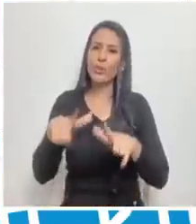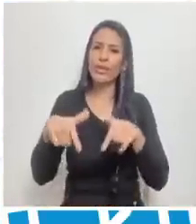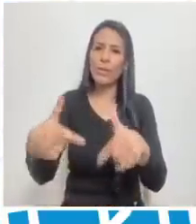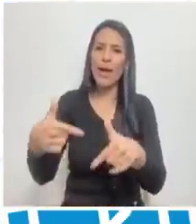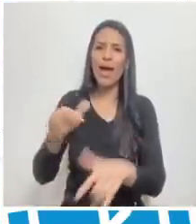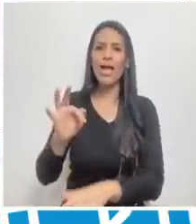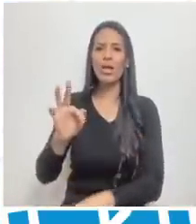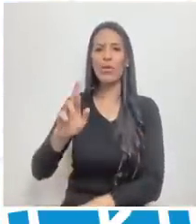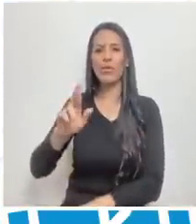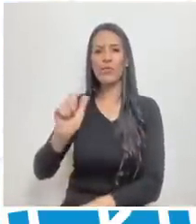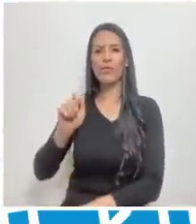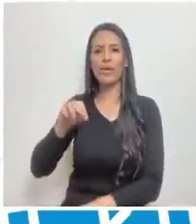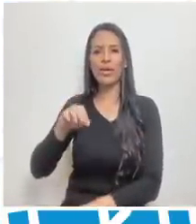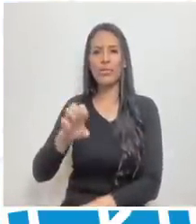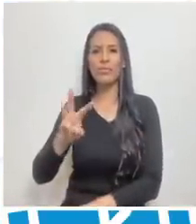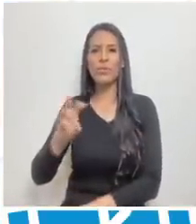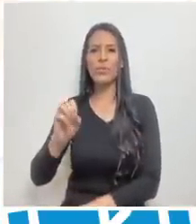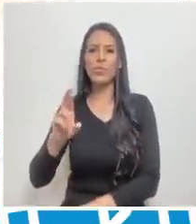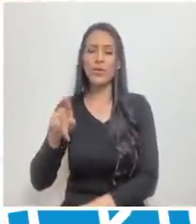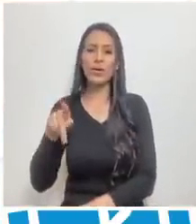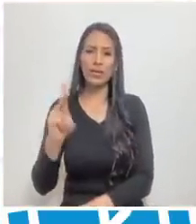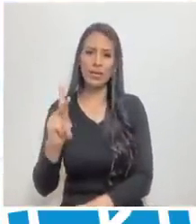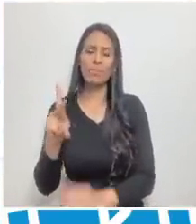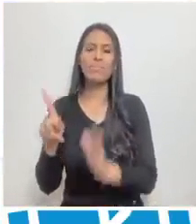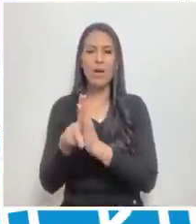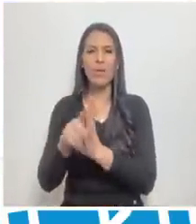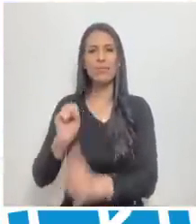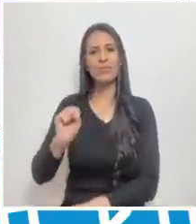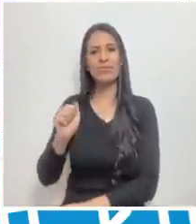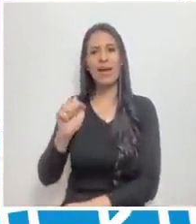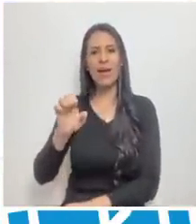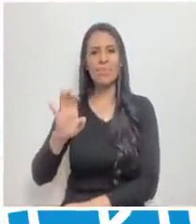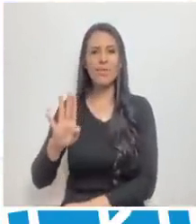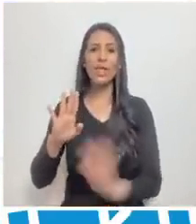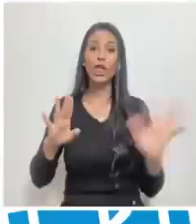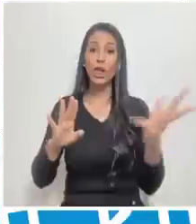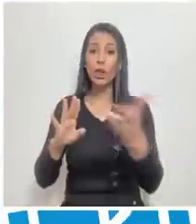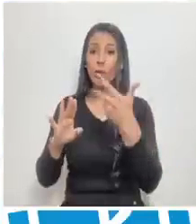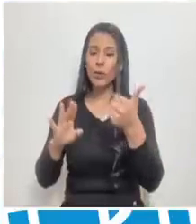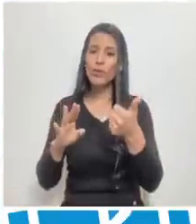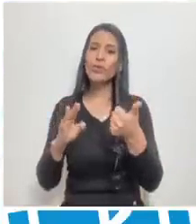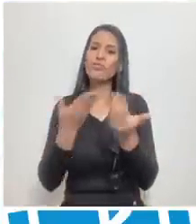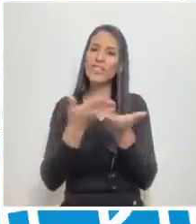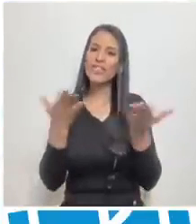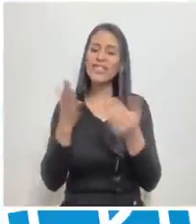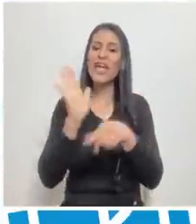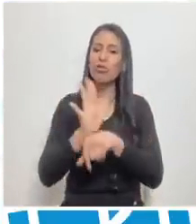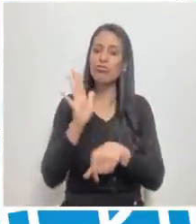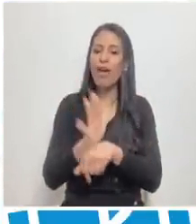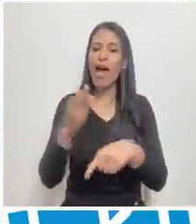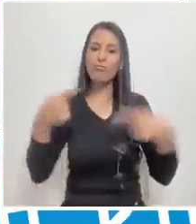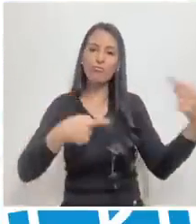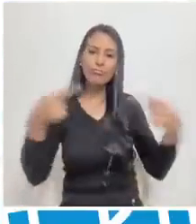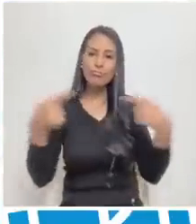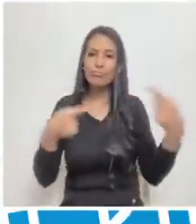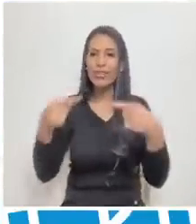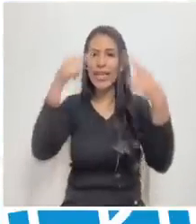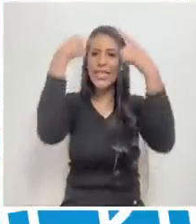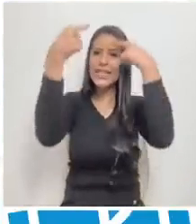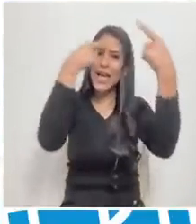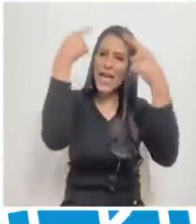vocês aí acabam de colaborar com um conjunto de ideias e visões. Eu também